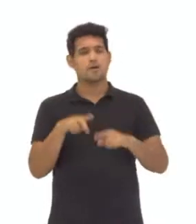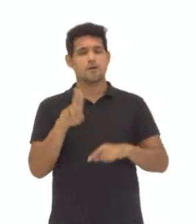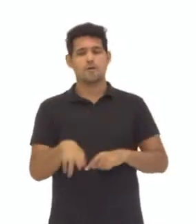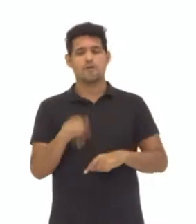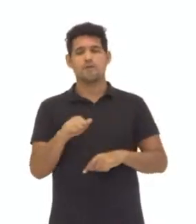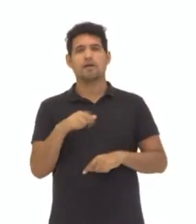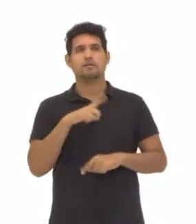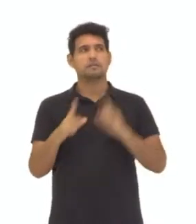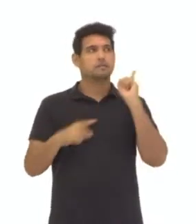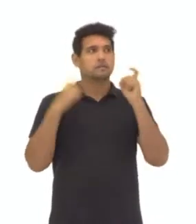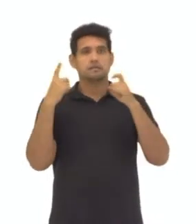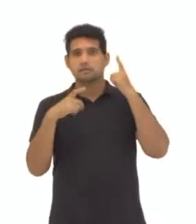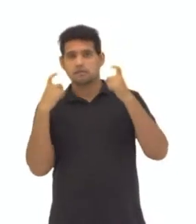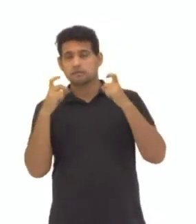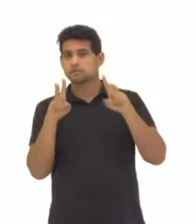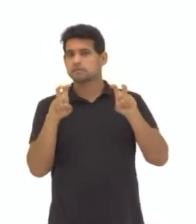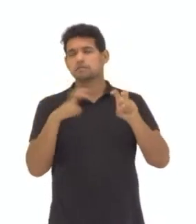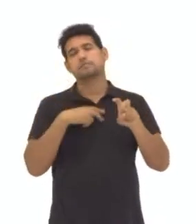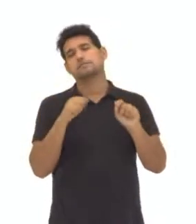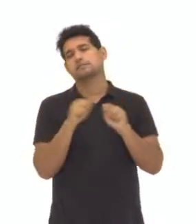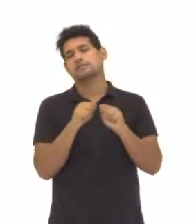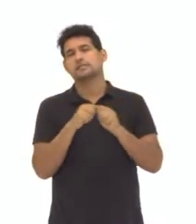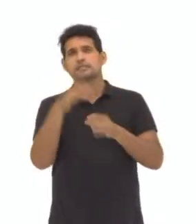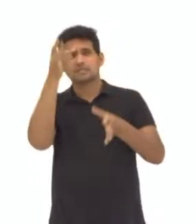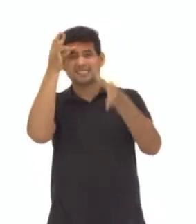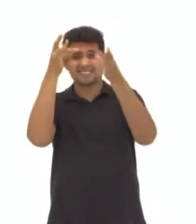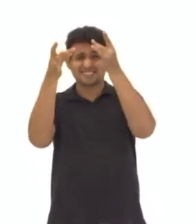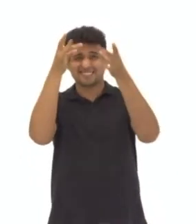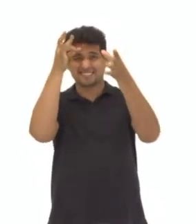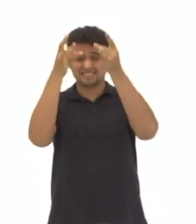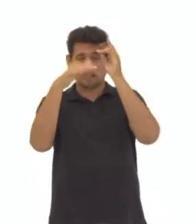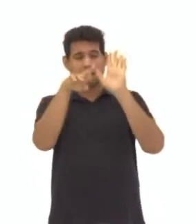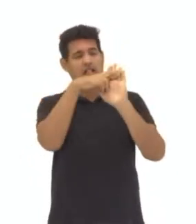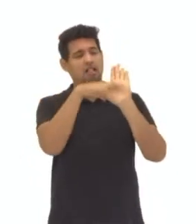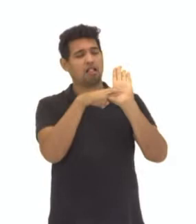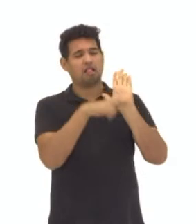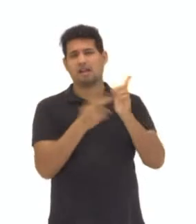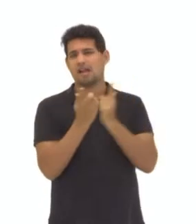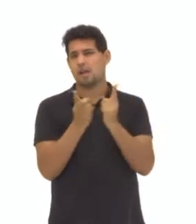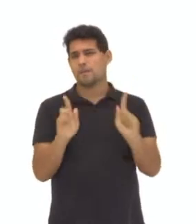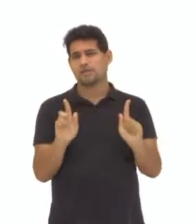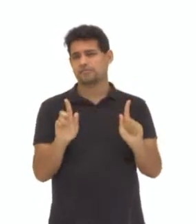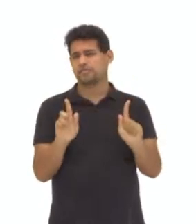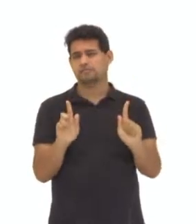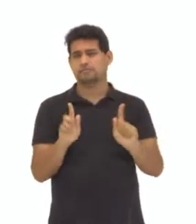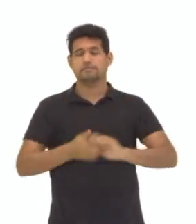teve a preocupação de me fazer decorar regras gramaticais.